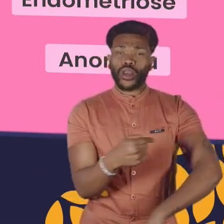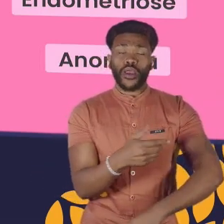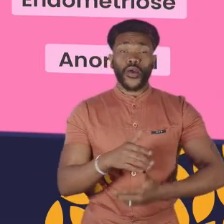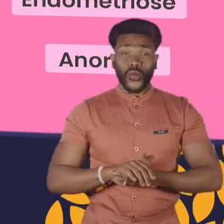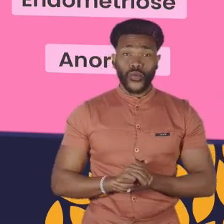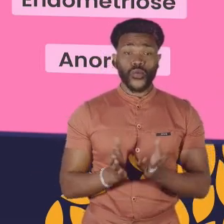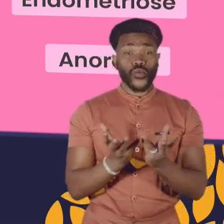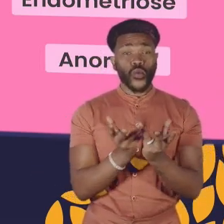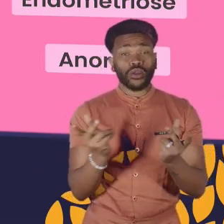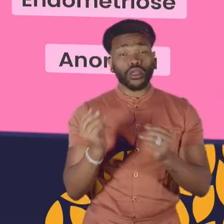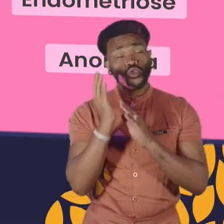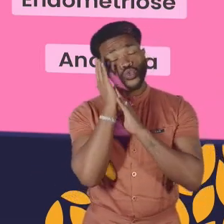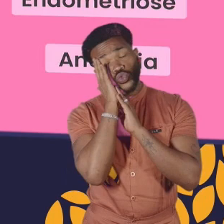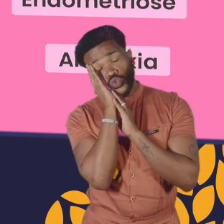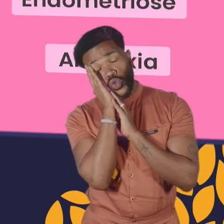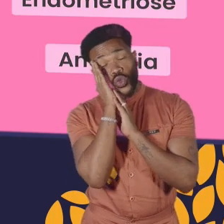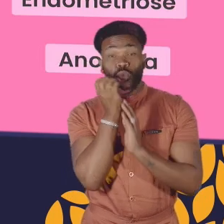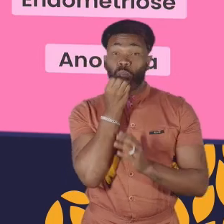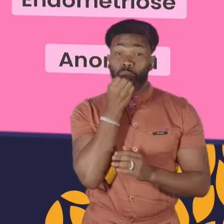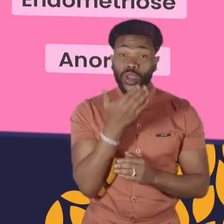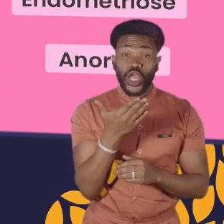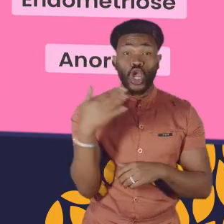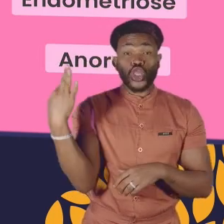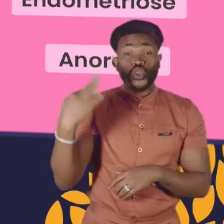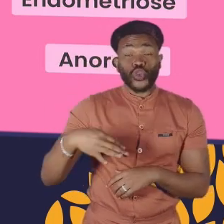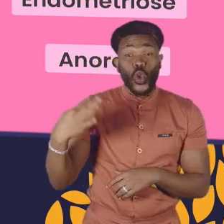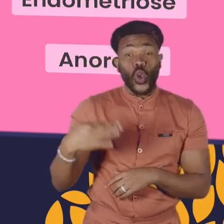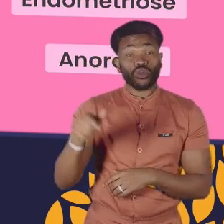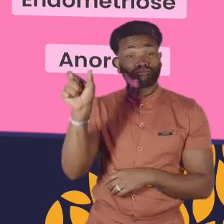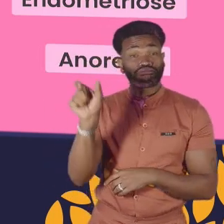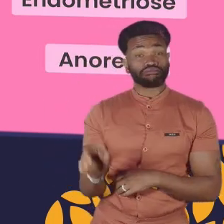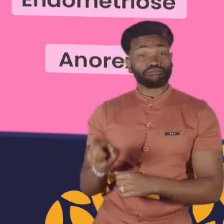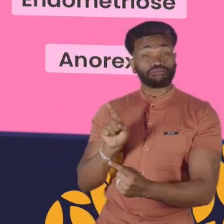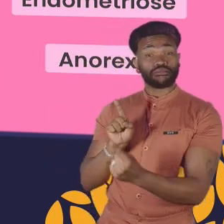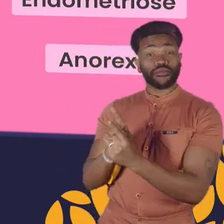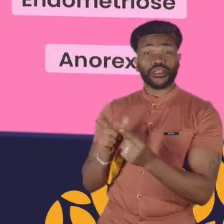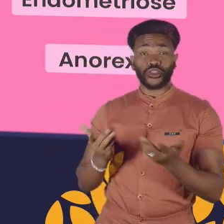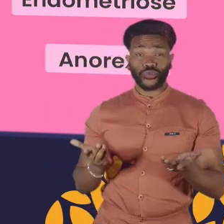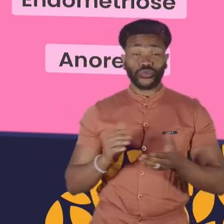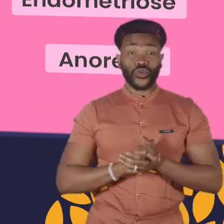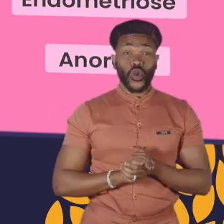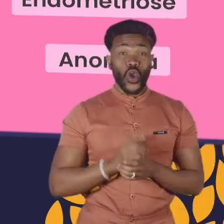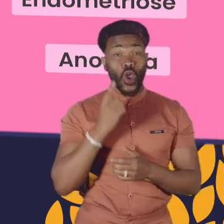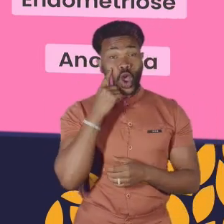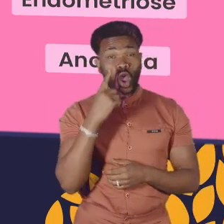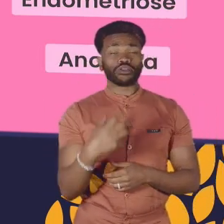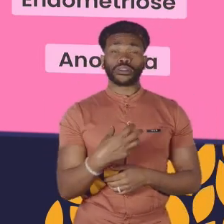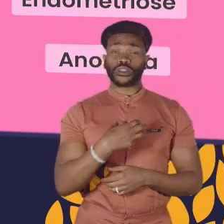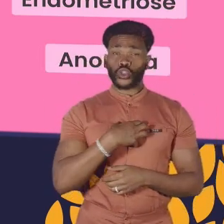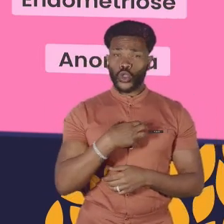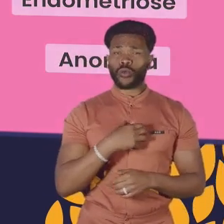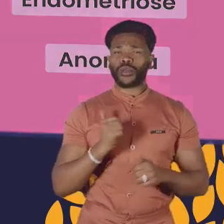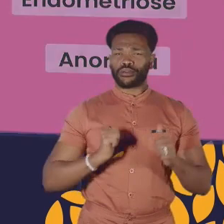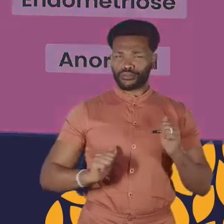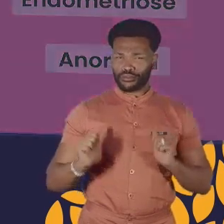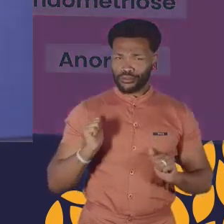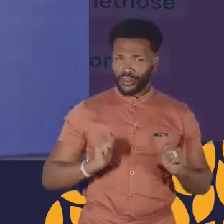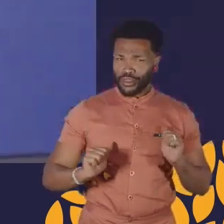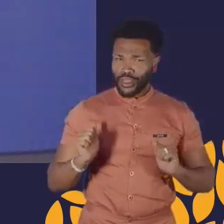na qualidade do sono, na dor desse paciente? Olha, esses sintomas,